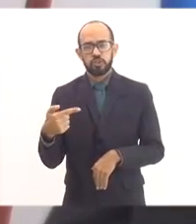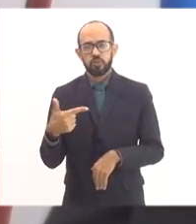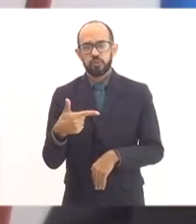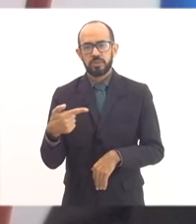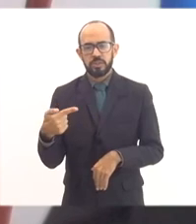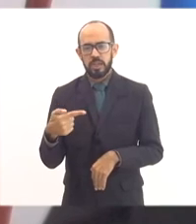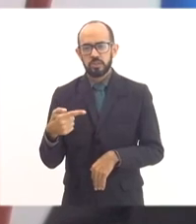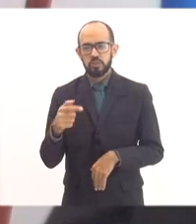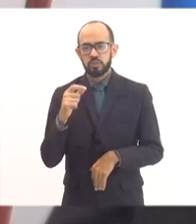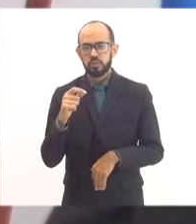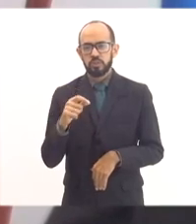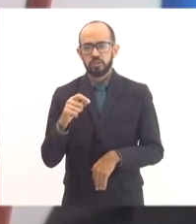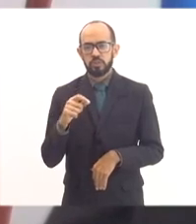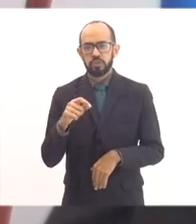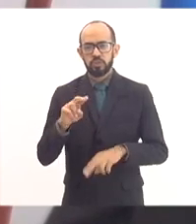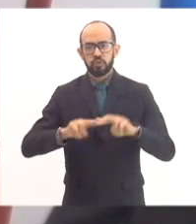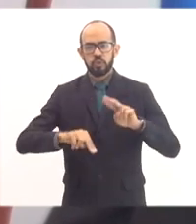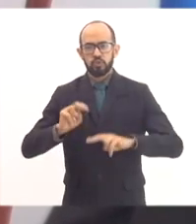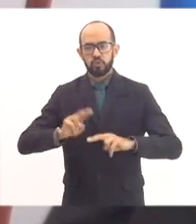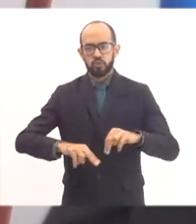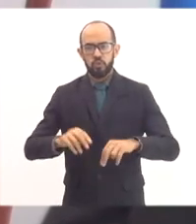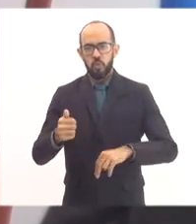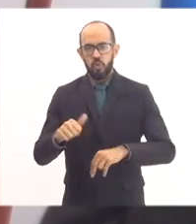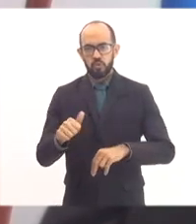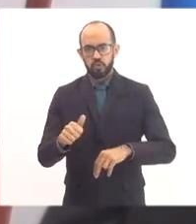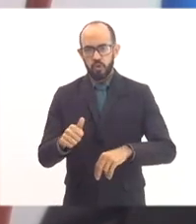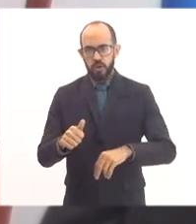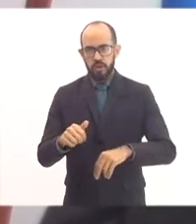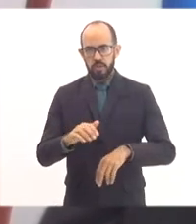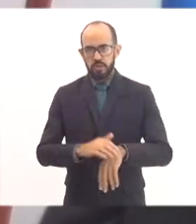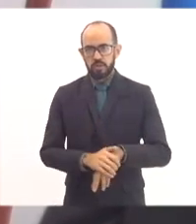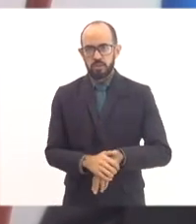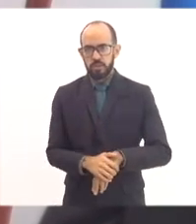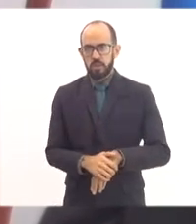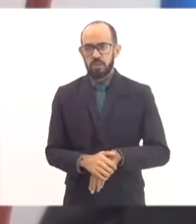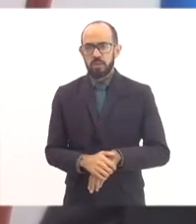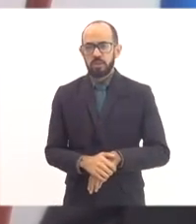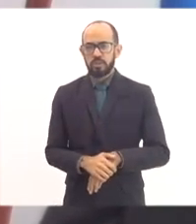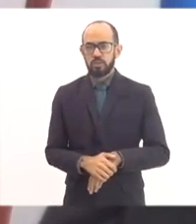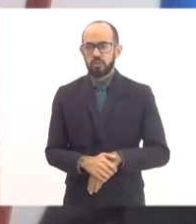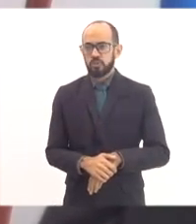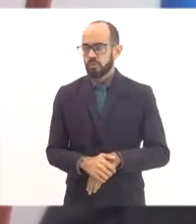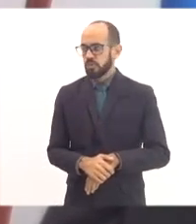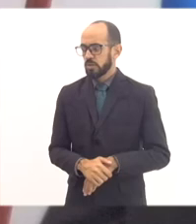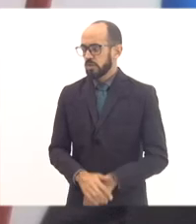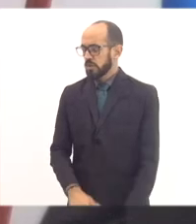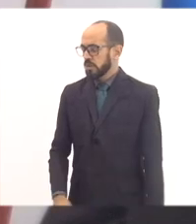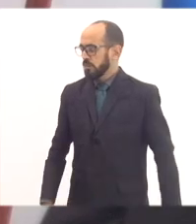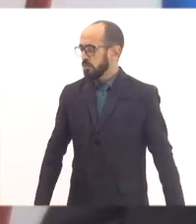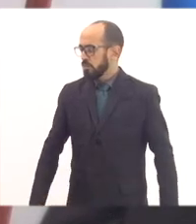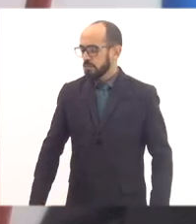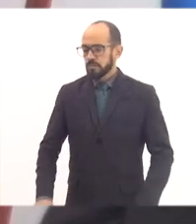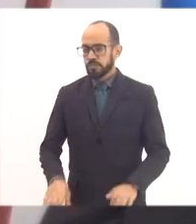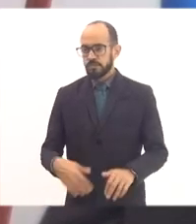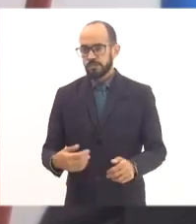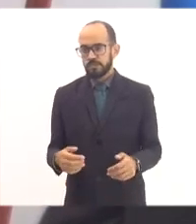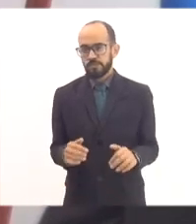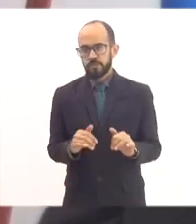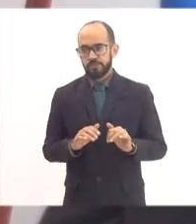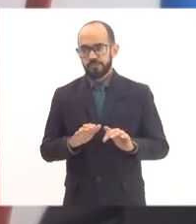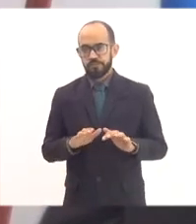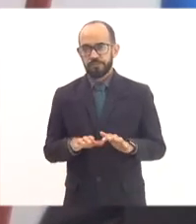do 6, agora, às 11 horas, vamos fazer a deliberação para que a gente possa marcar